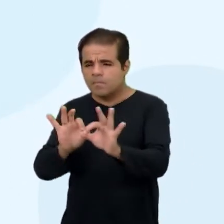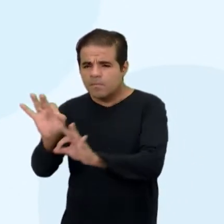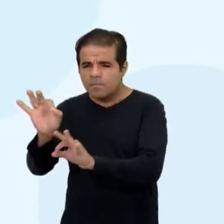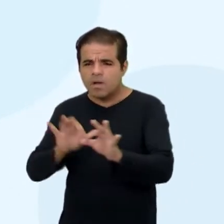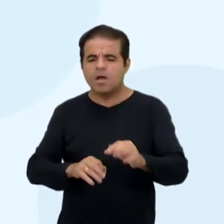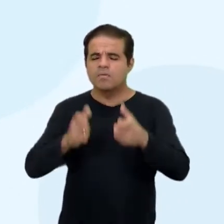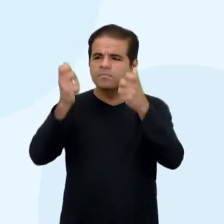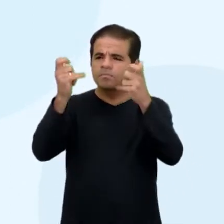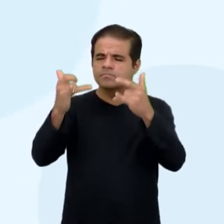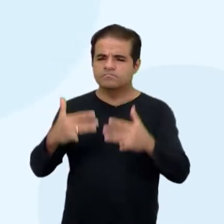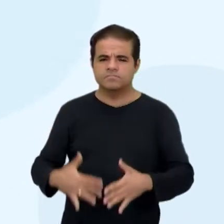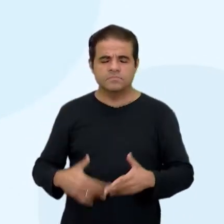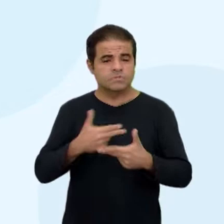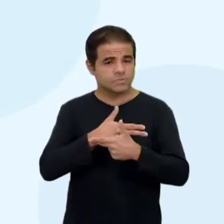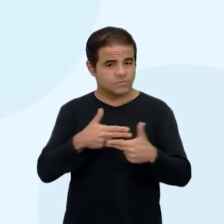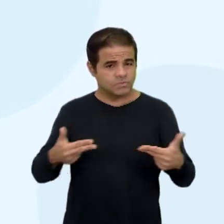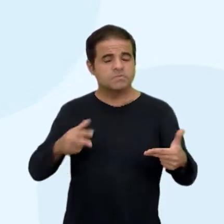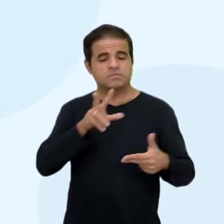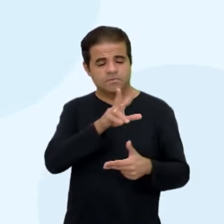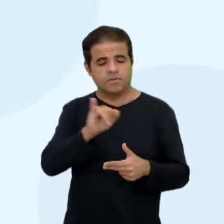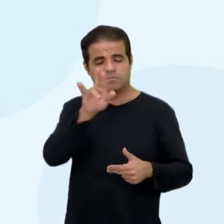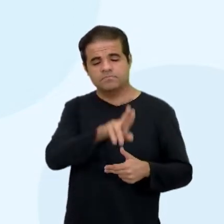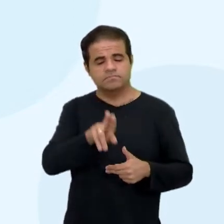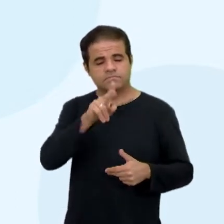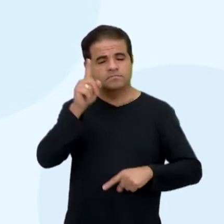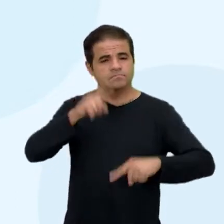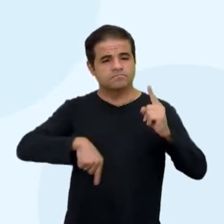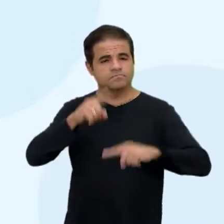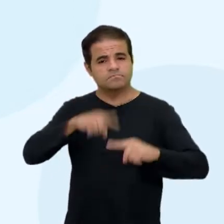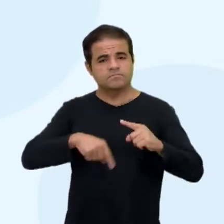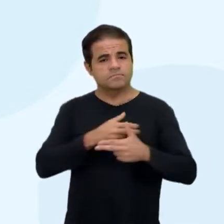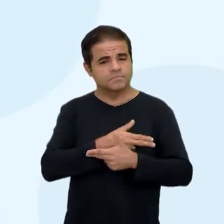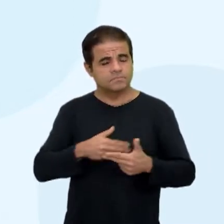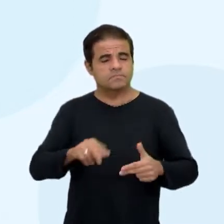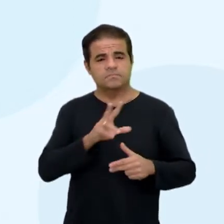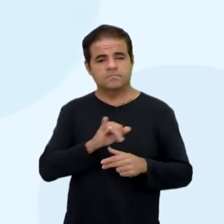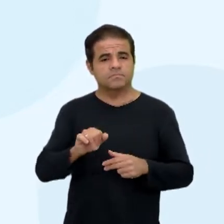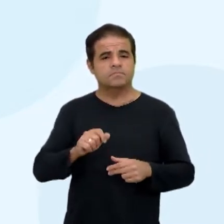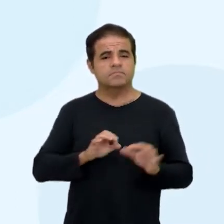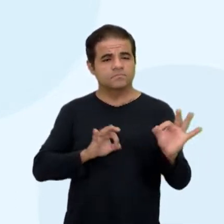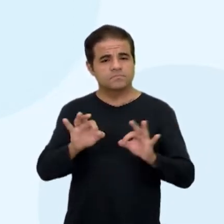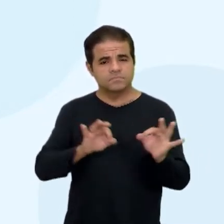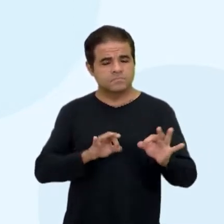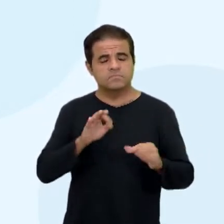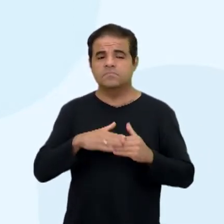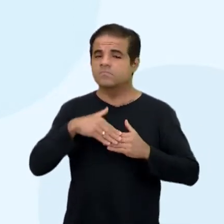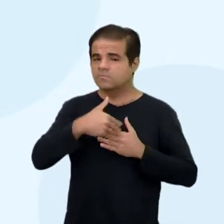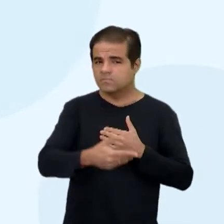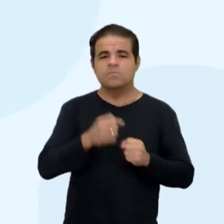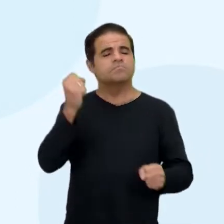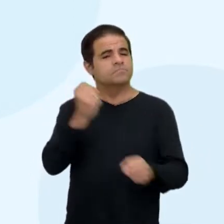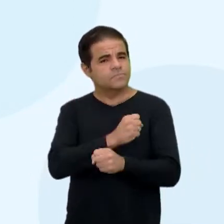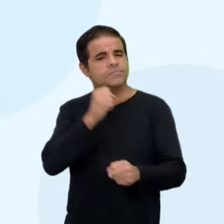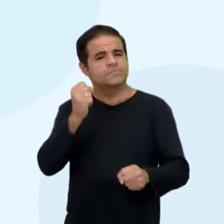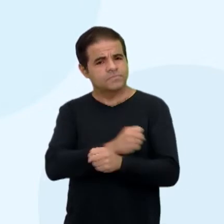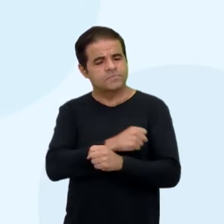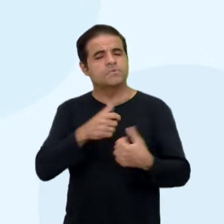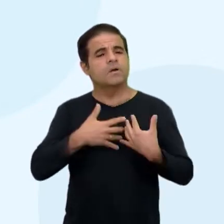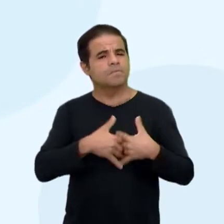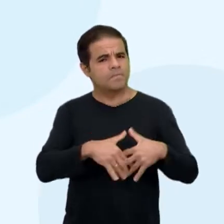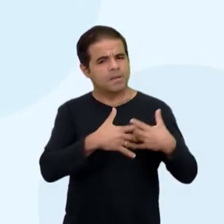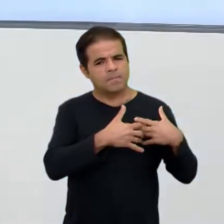a definição das coisas que a gente vai usar, de todos os materiais, a gente faz uma projeção e a construção do